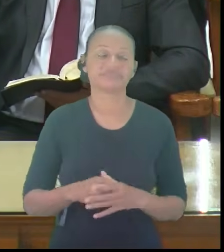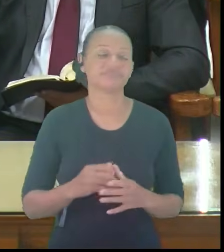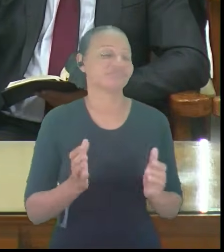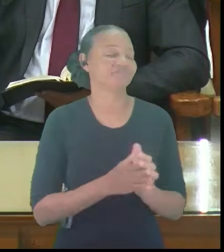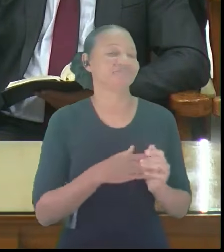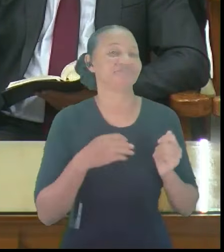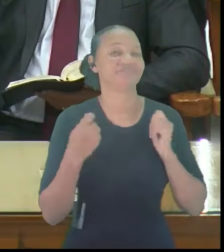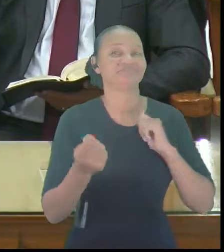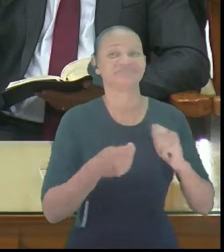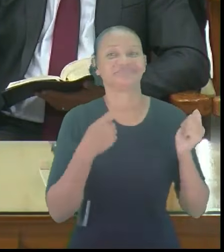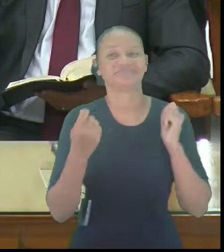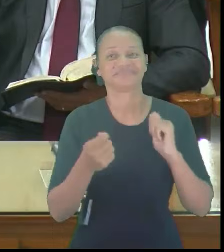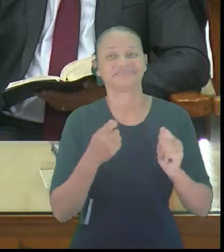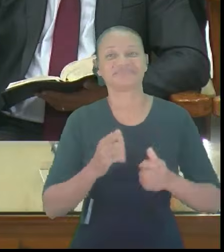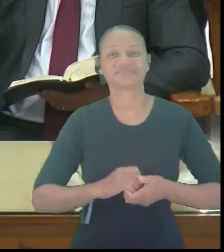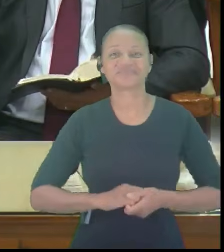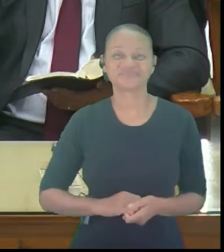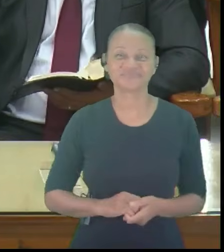Aleluia.